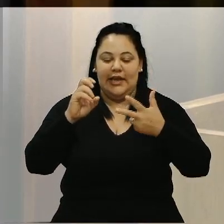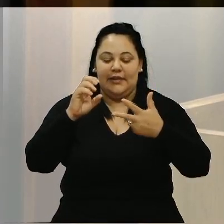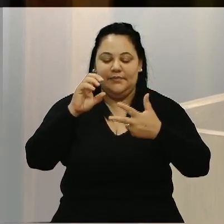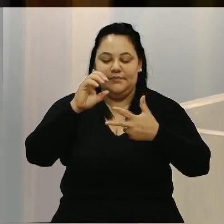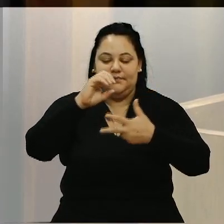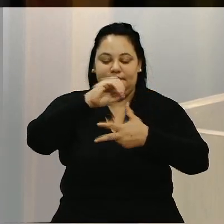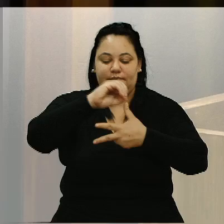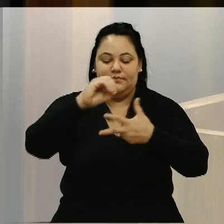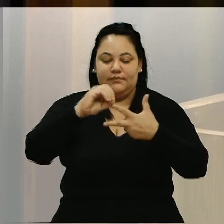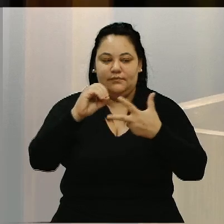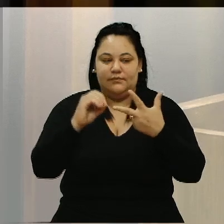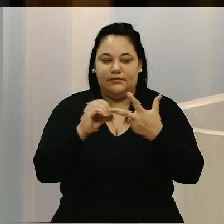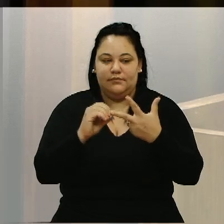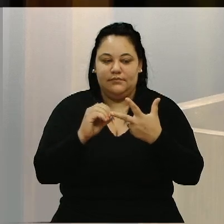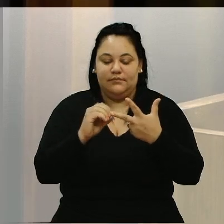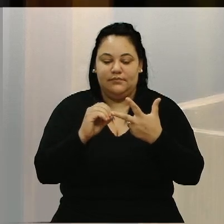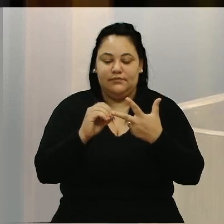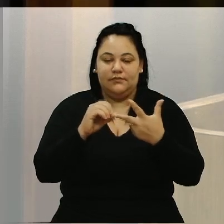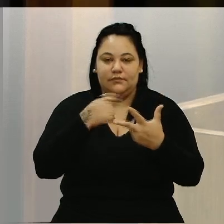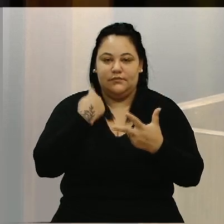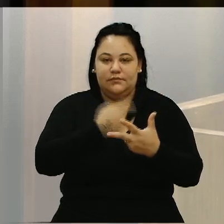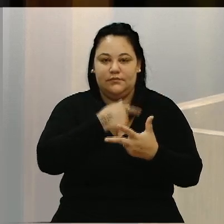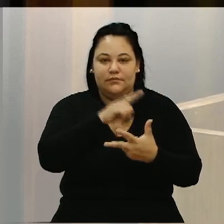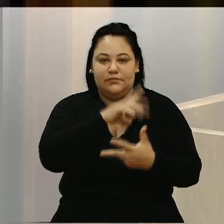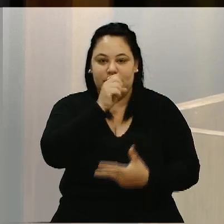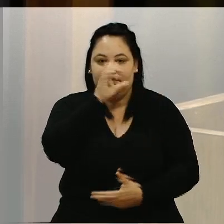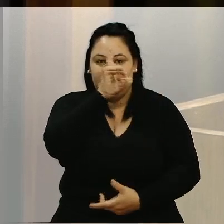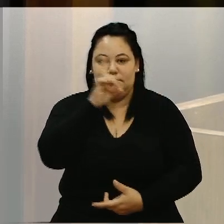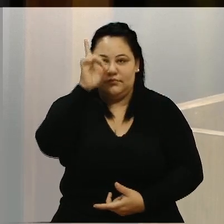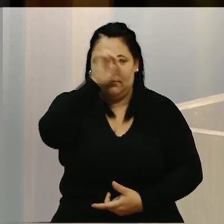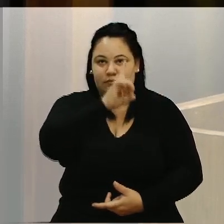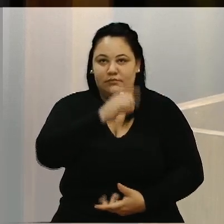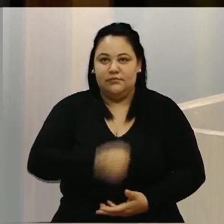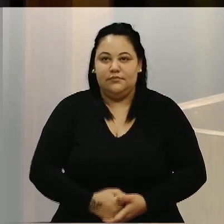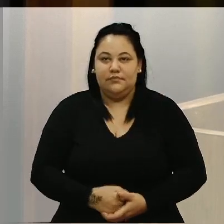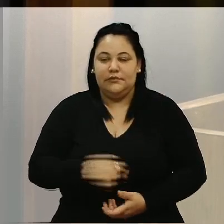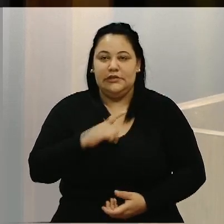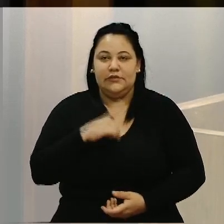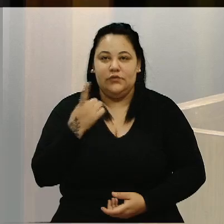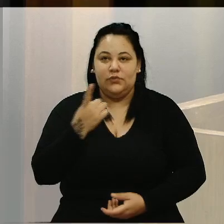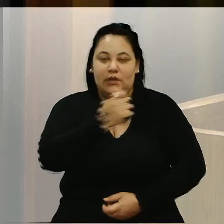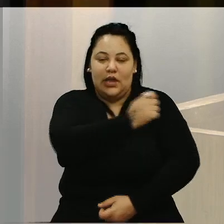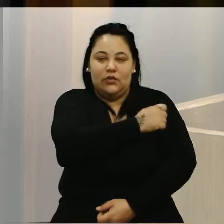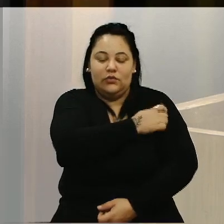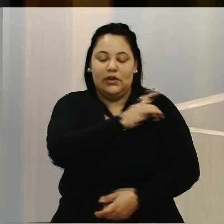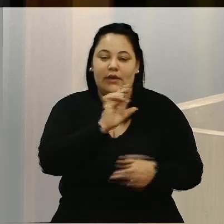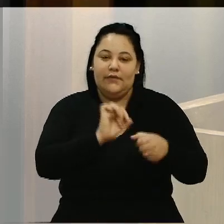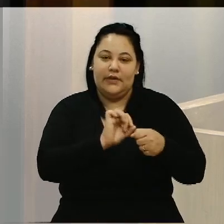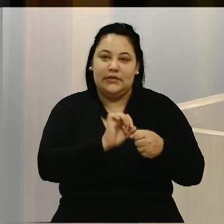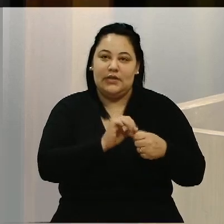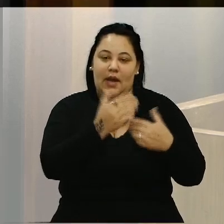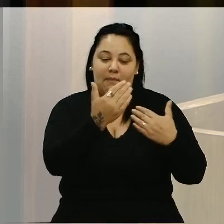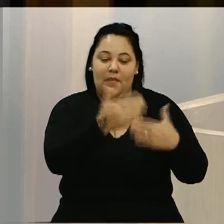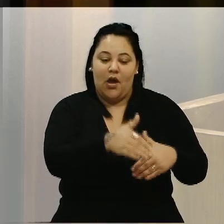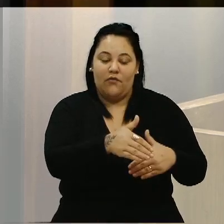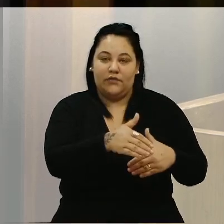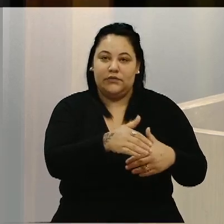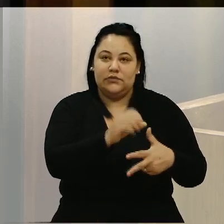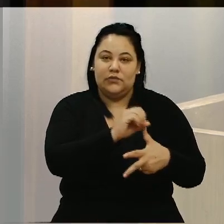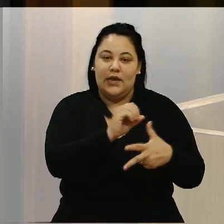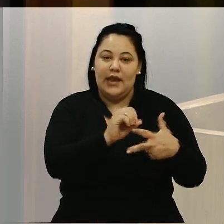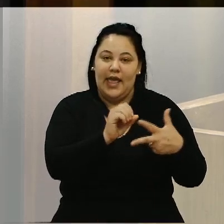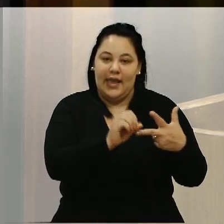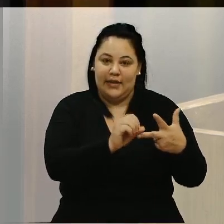final de semana, enquanto uma estudante que realizou a prova do Enem,